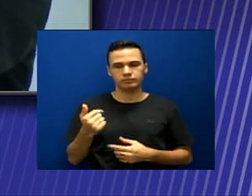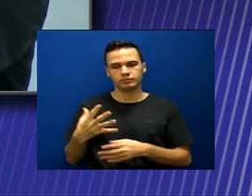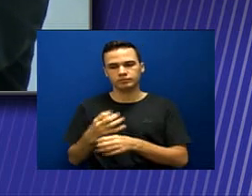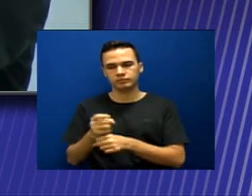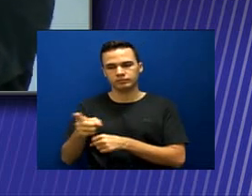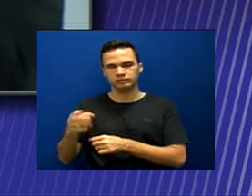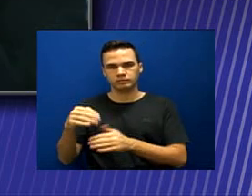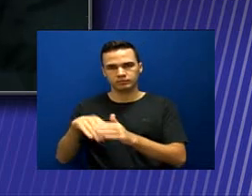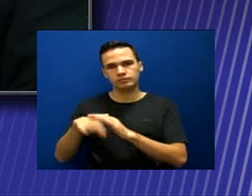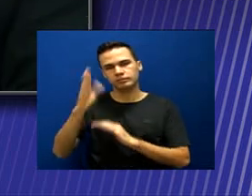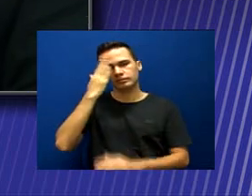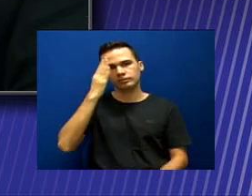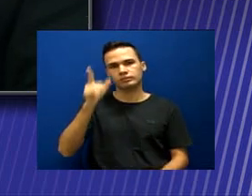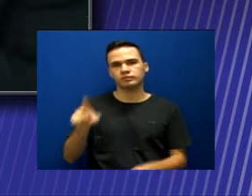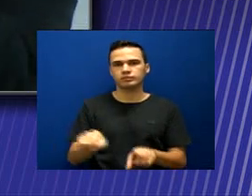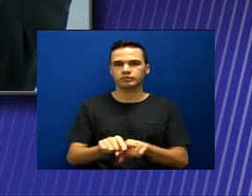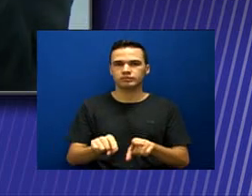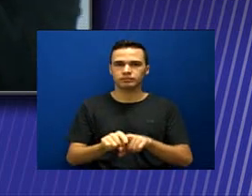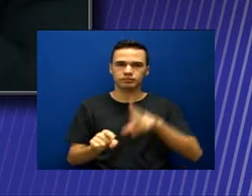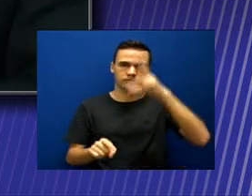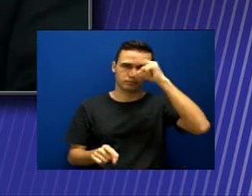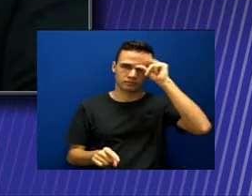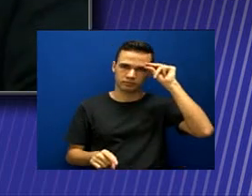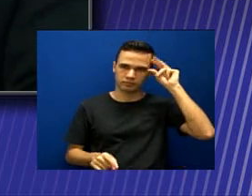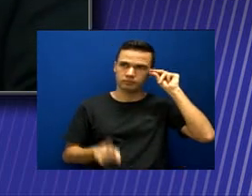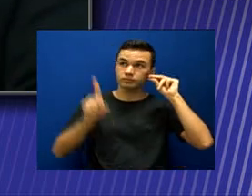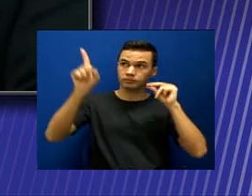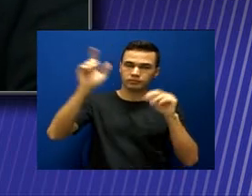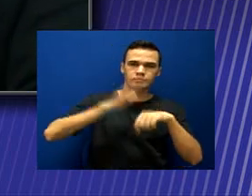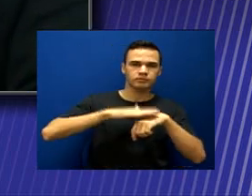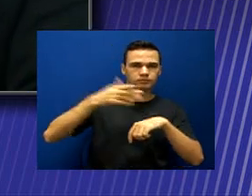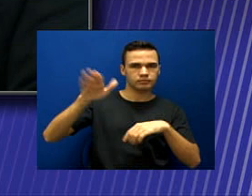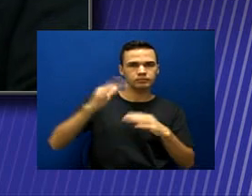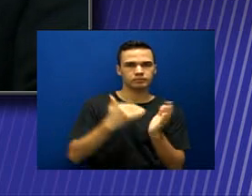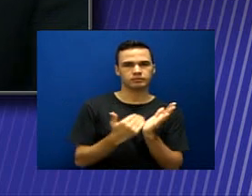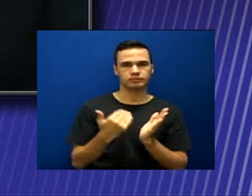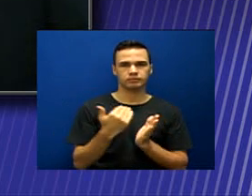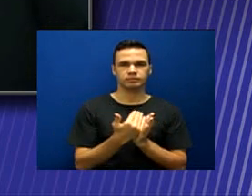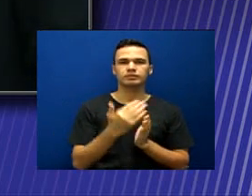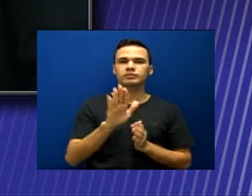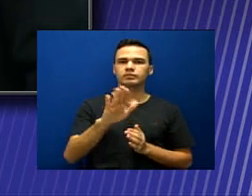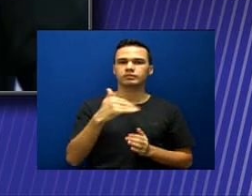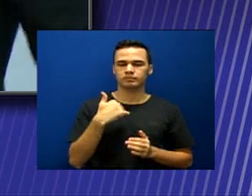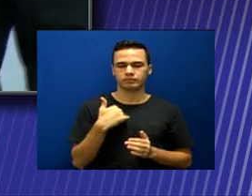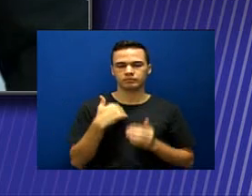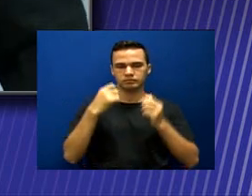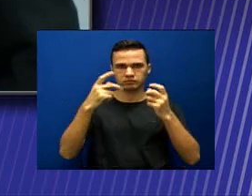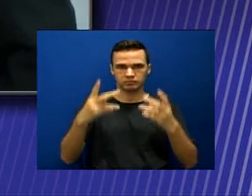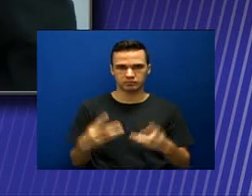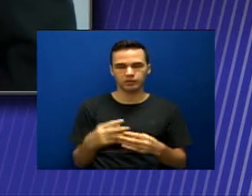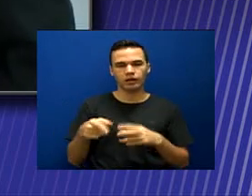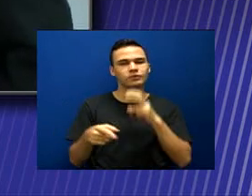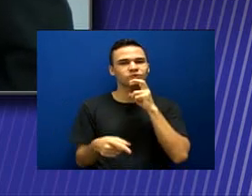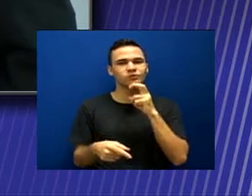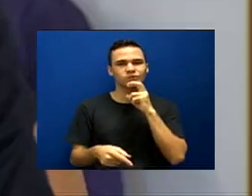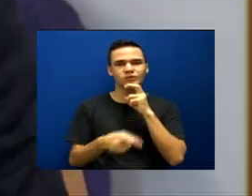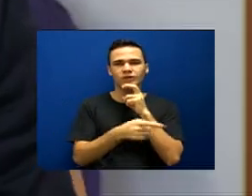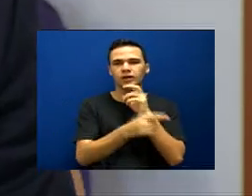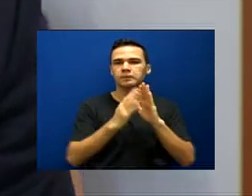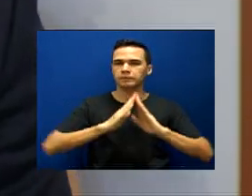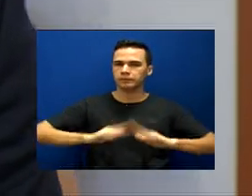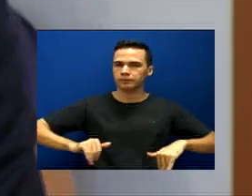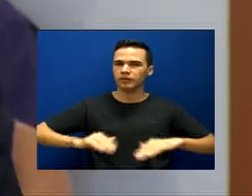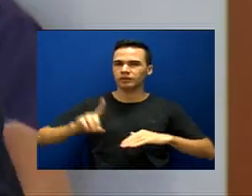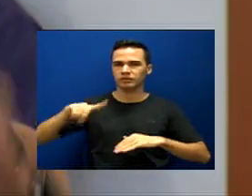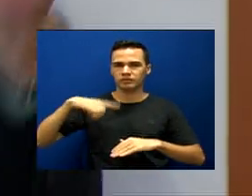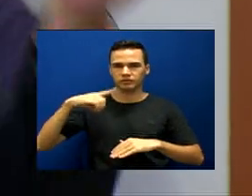A prefeitura complementou, vereador. Isso, complementou, certo? Então. Mas houve uma participação. É. Agora, o que eu quero me atentar é o seguinte, Sorocaba fica cobrando